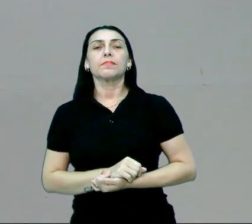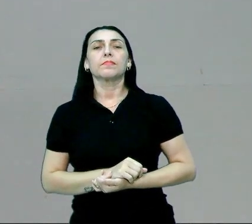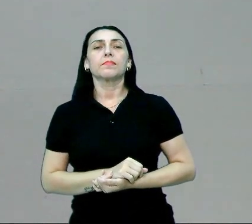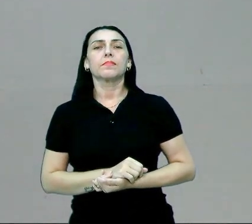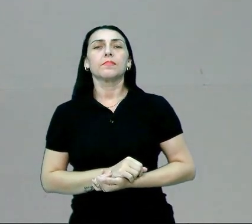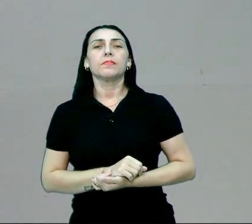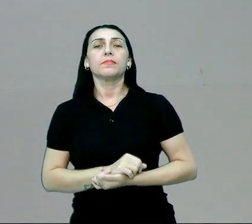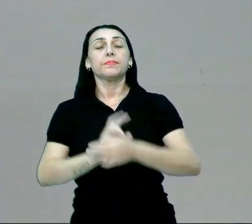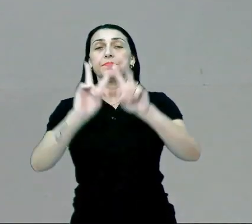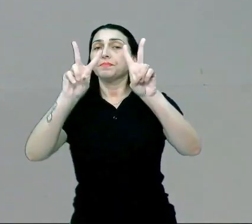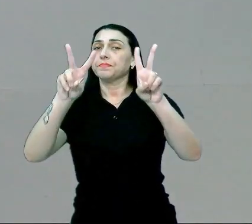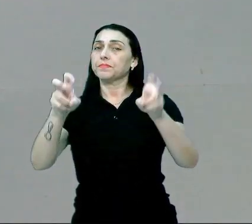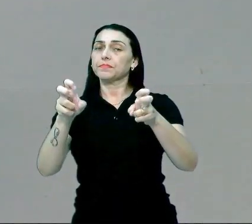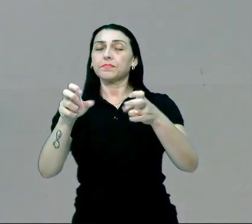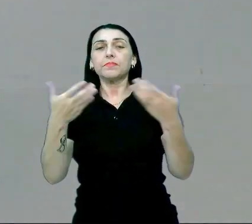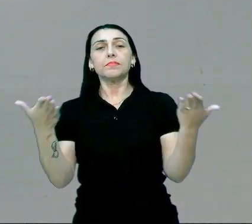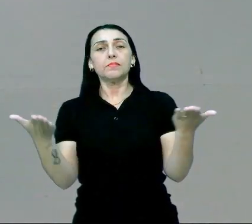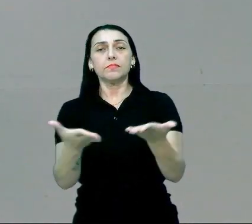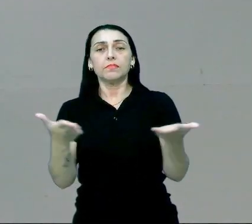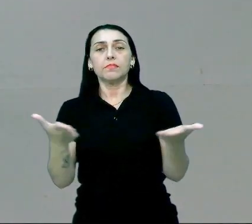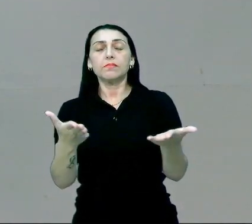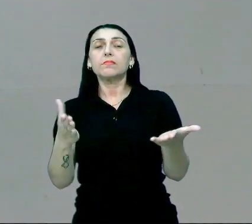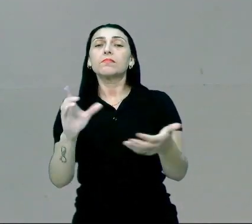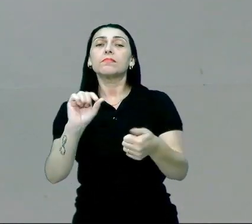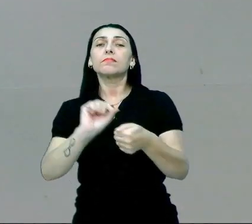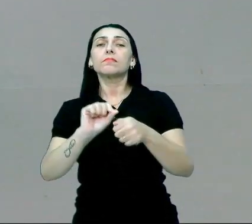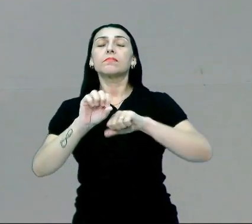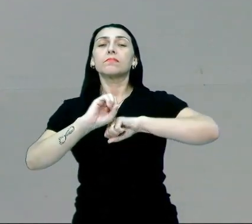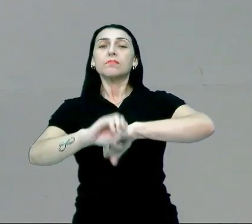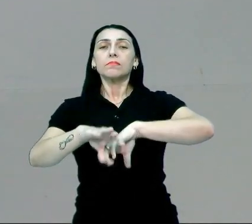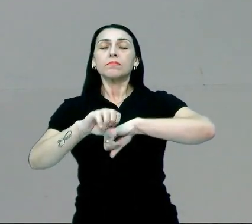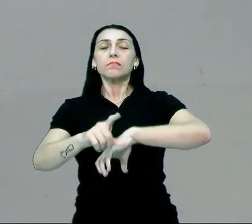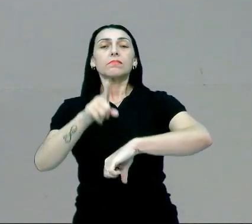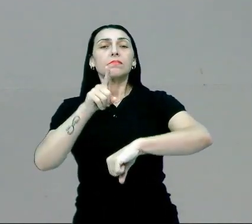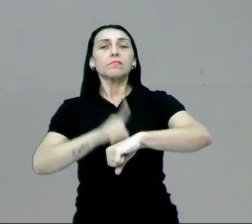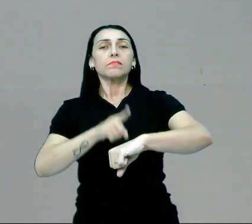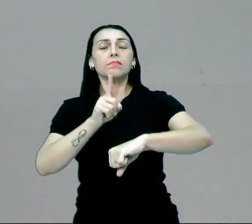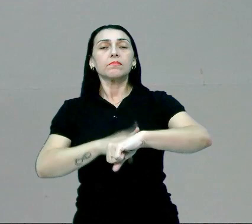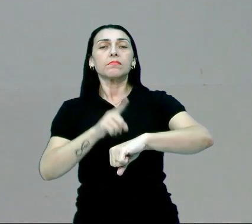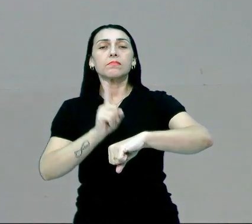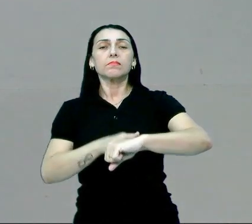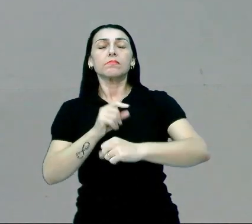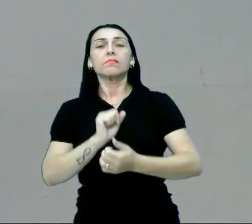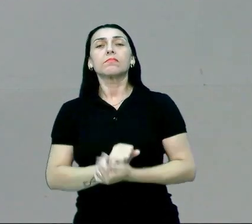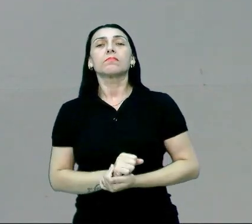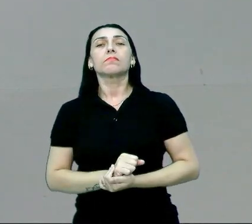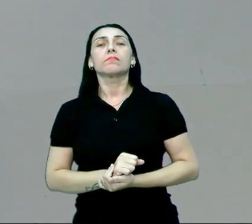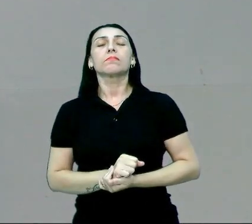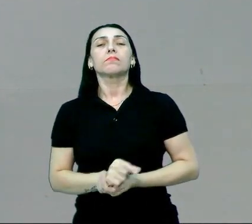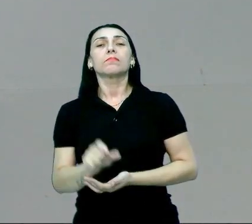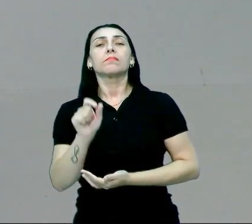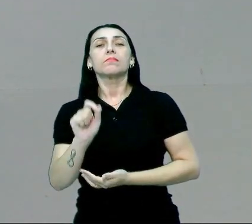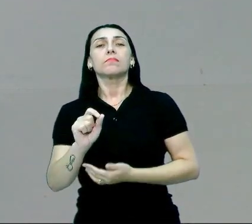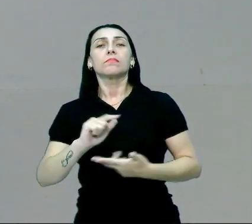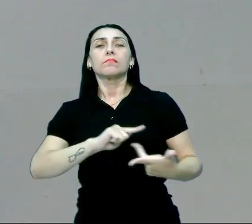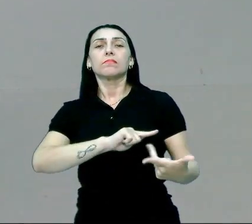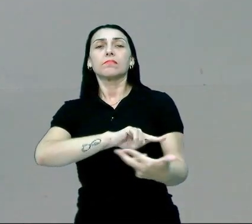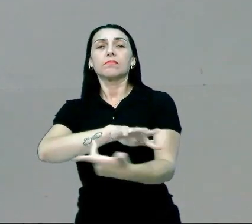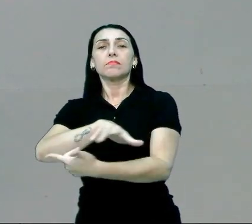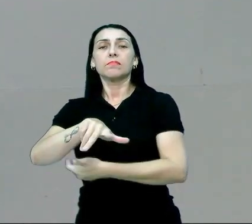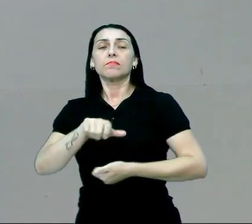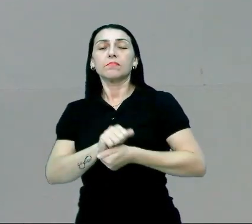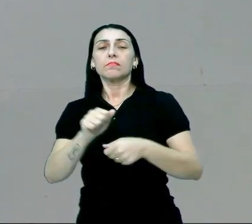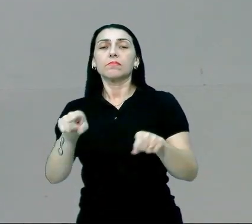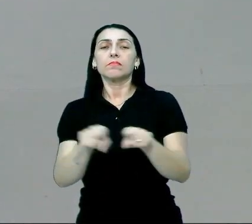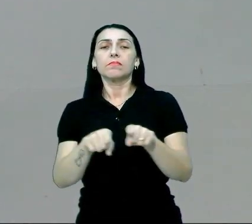anteriores. A temática que nós estamos desenvolvendo neste momento trata a respeito da globalização